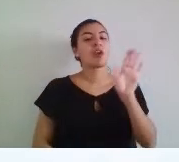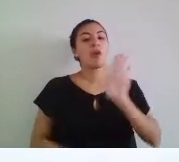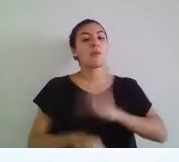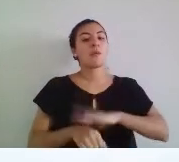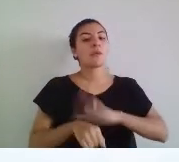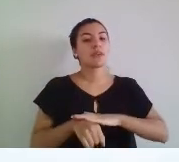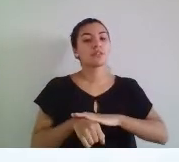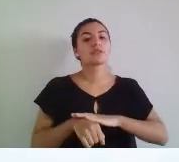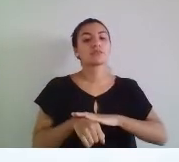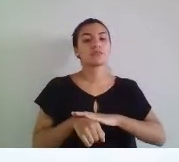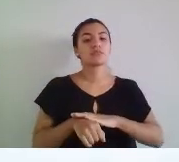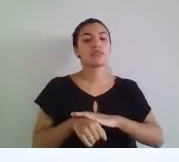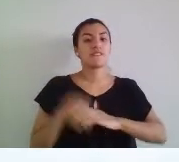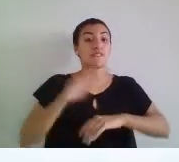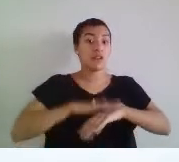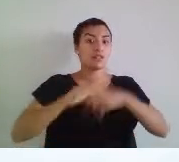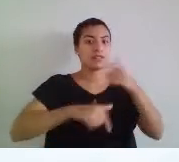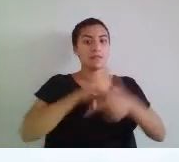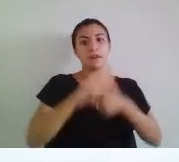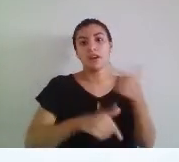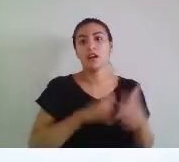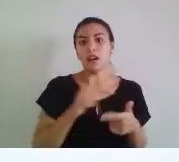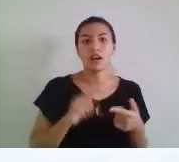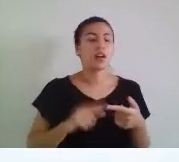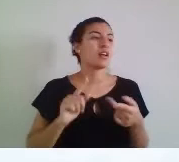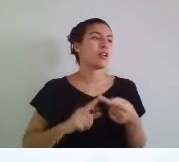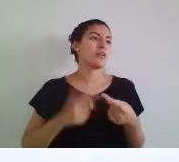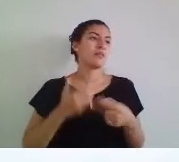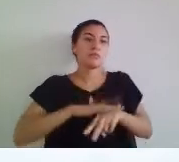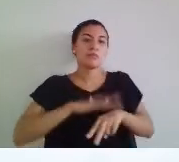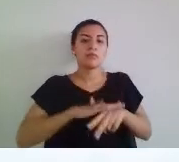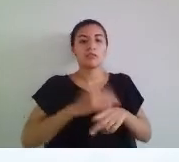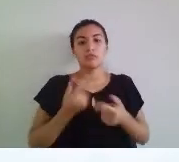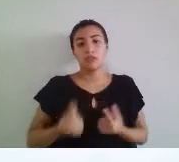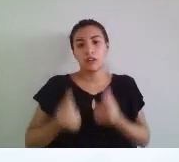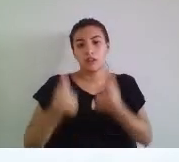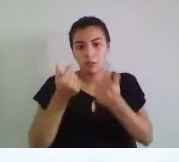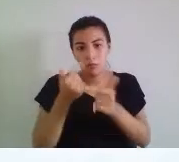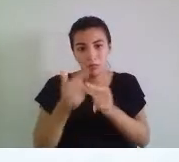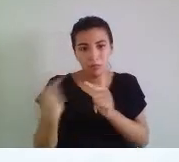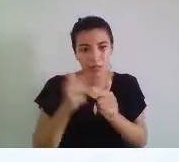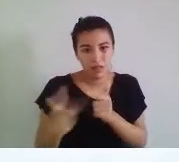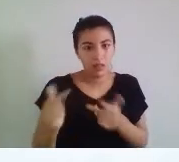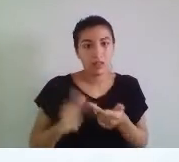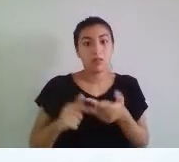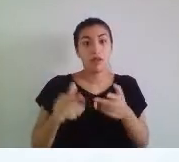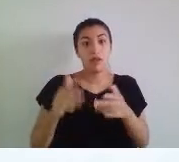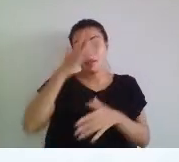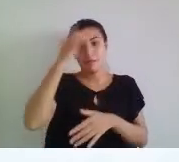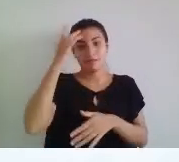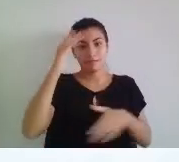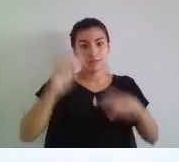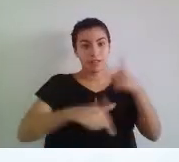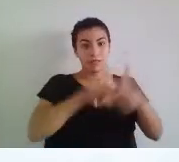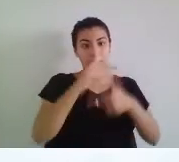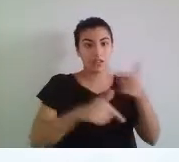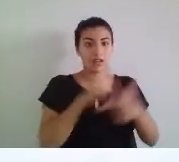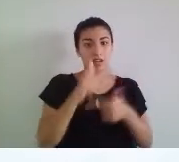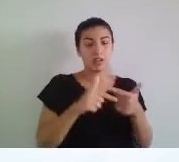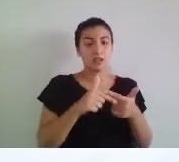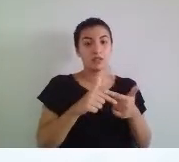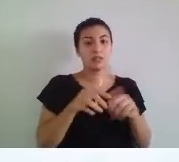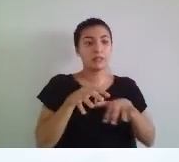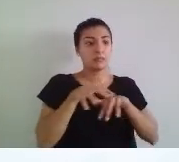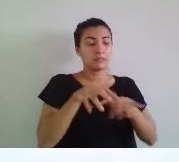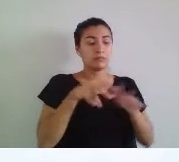de desemprego estrutural, em momentos de crise econômica, a classe trabalhadora se desmobiliza porque perde o emprego, porque perde